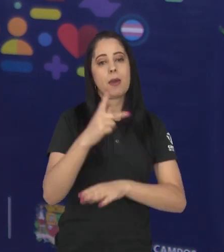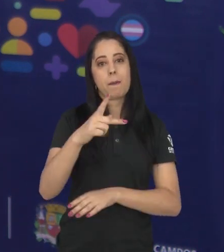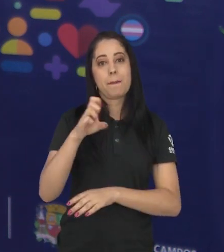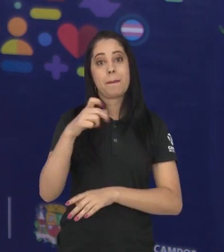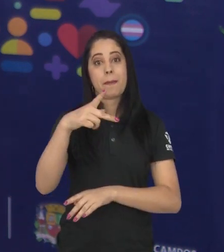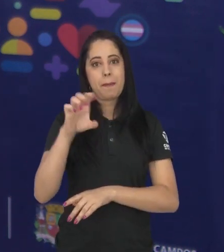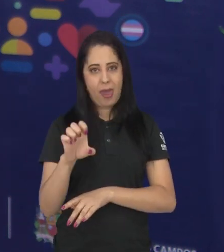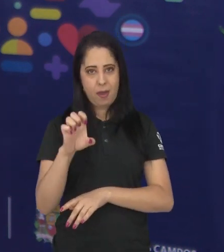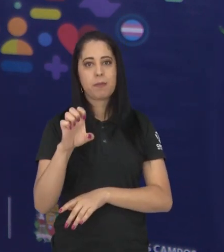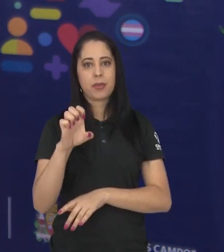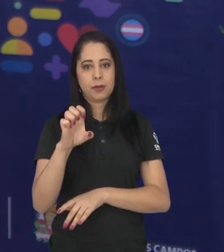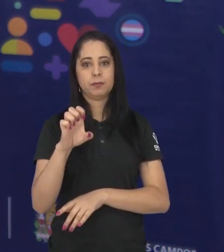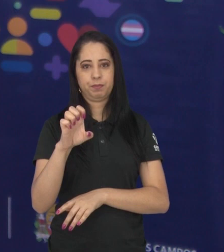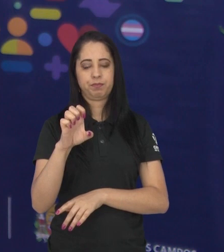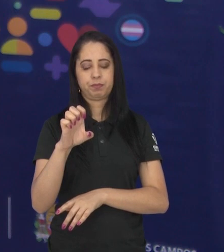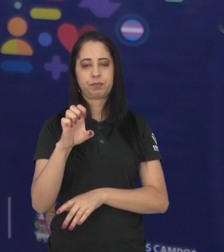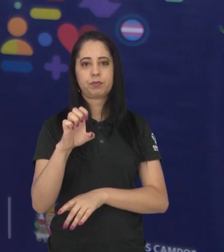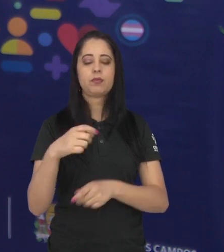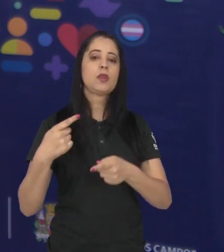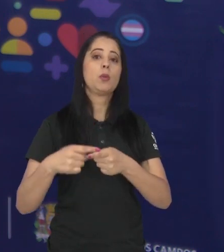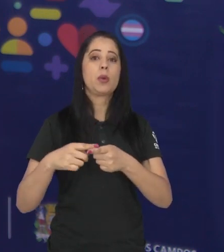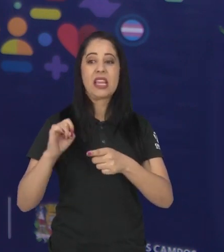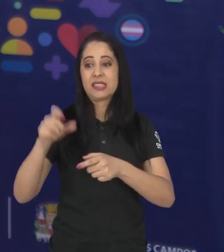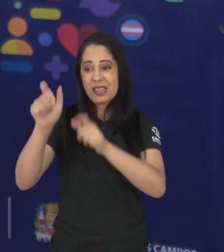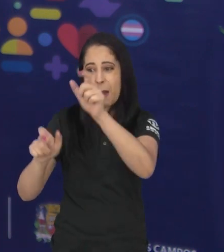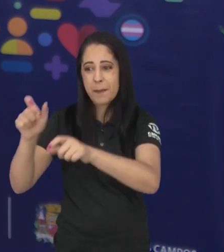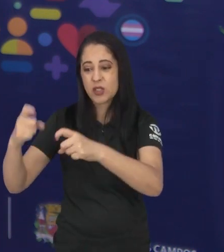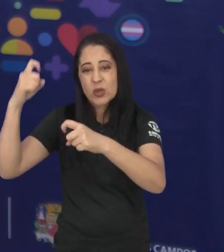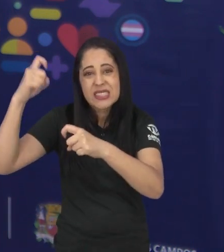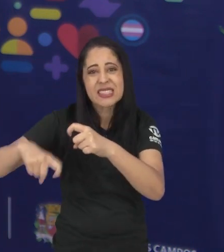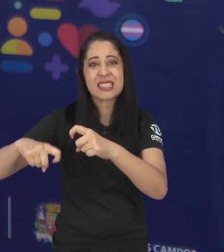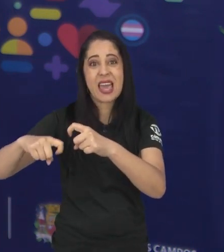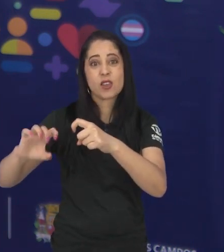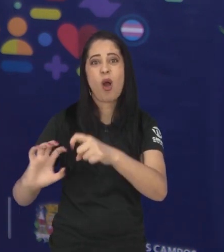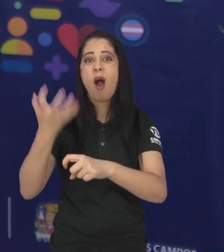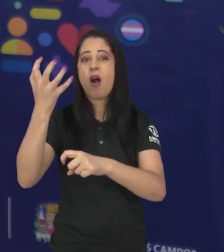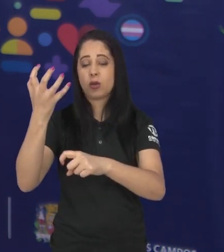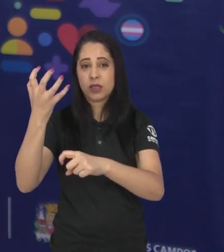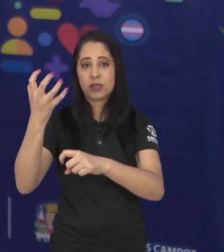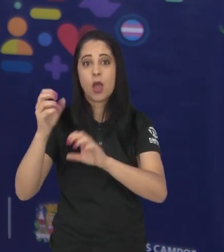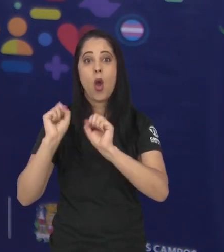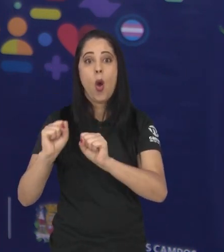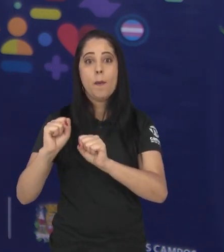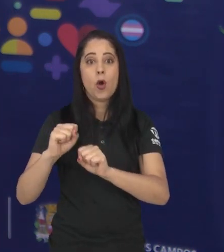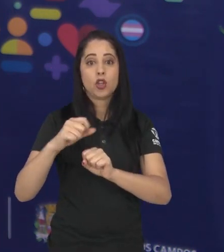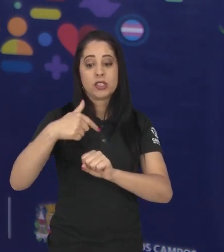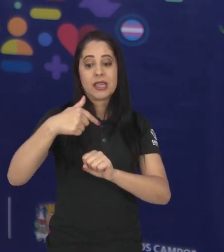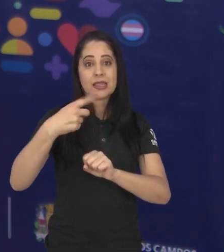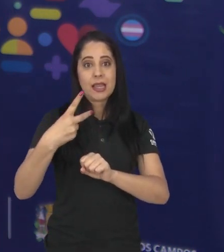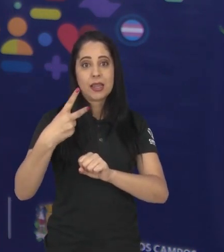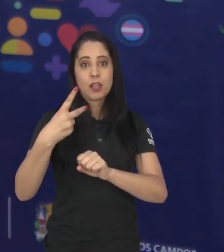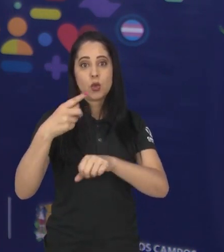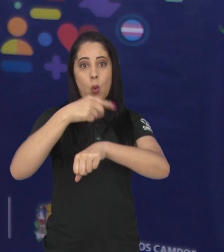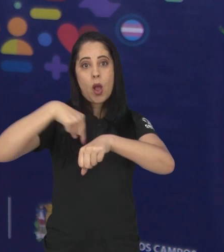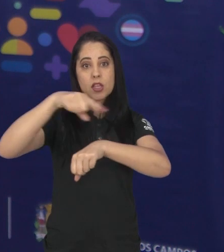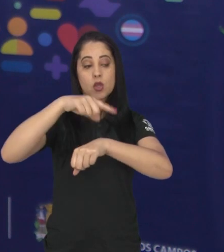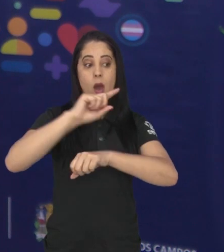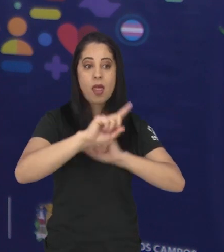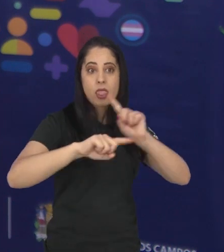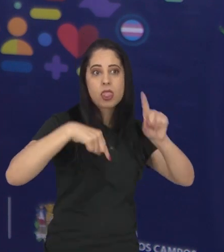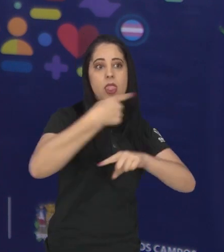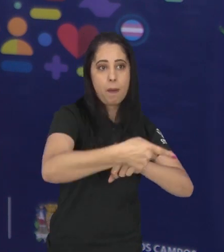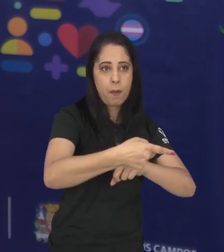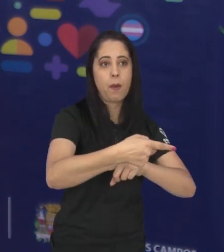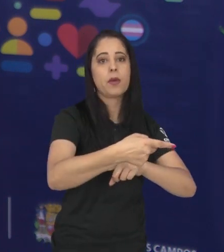que chama profilaxia pós-exposição, que ela é indicada até 72 horas após a